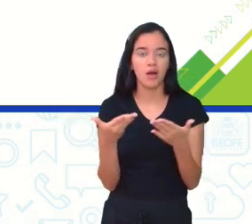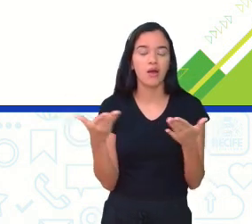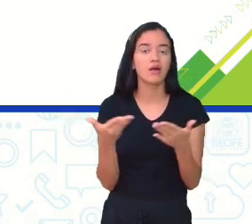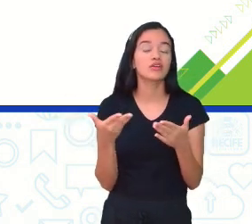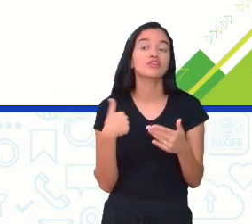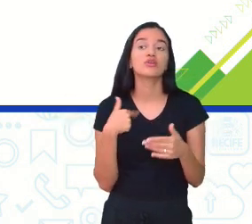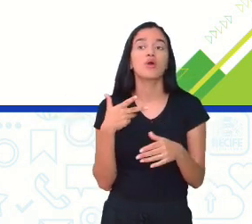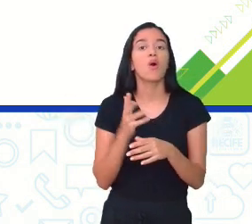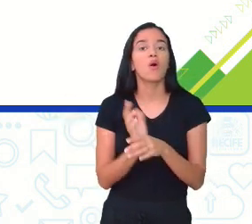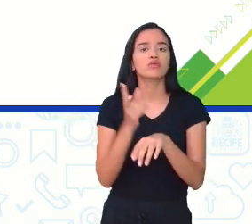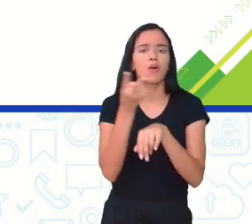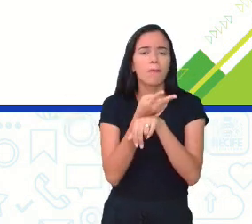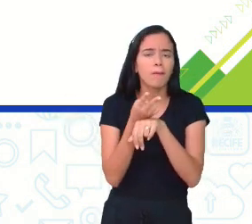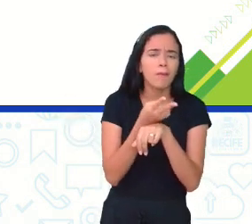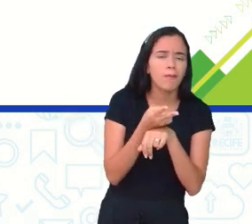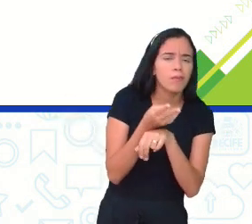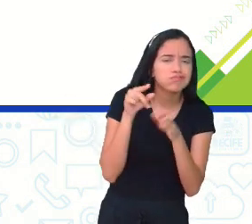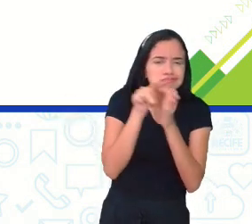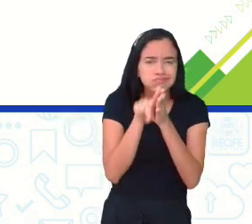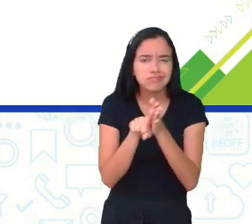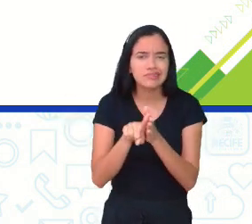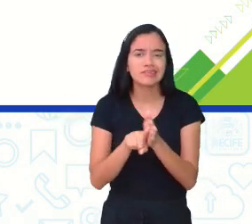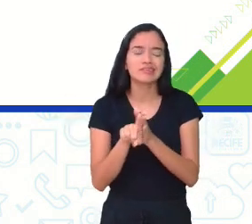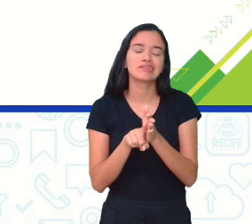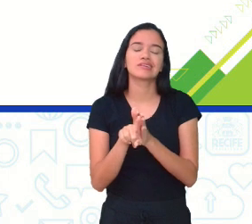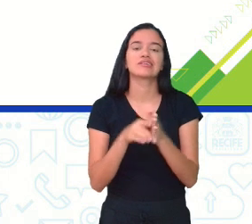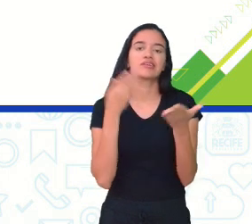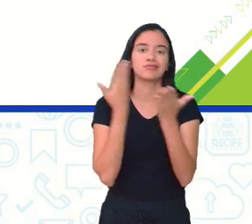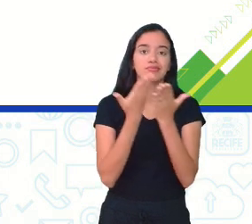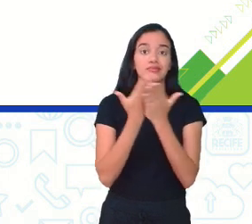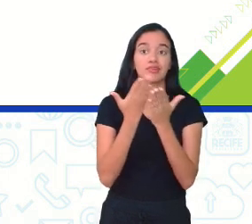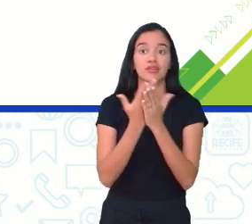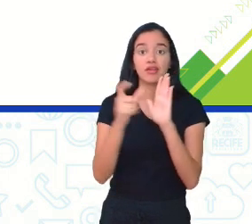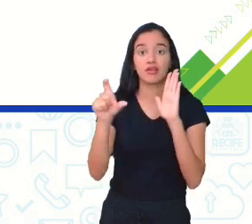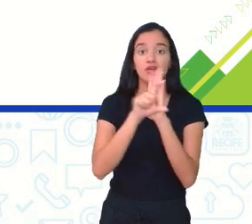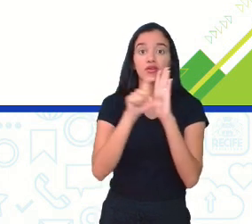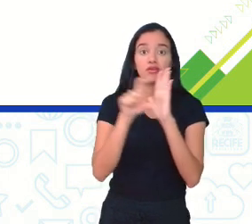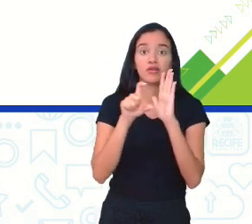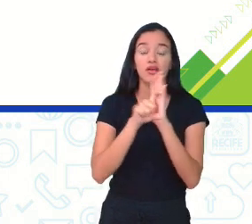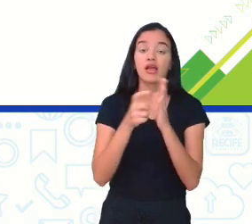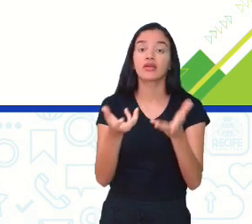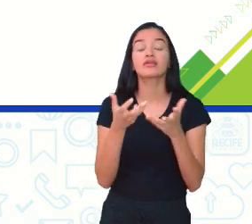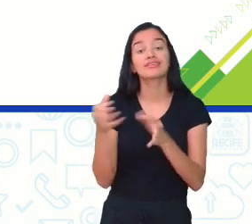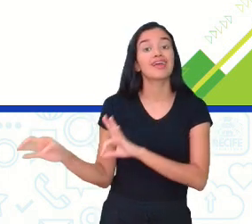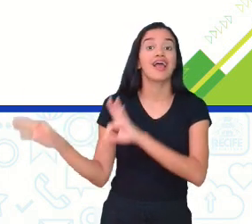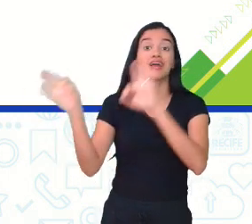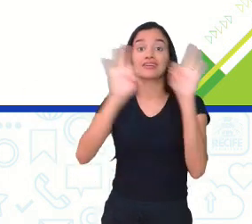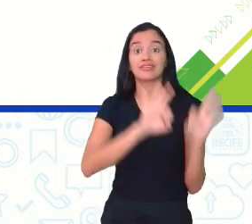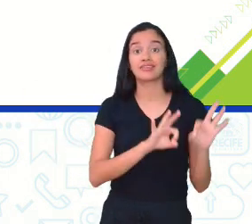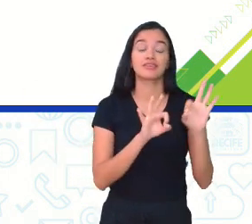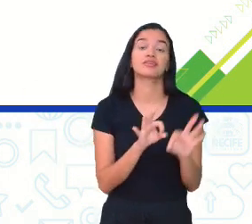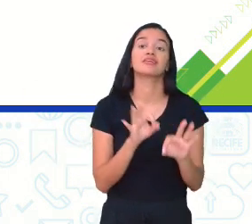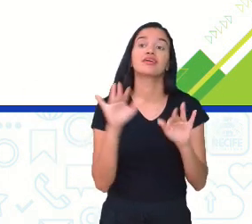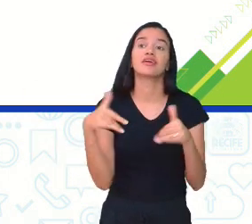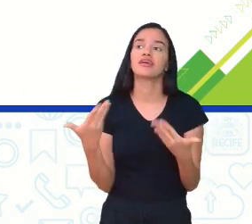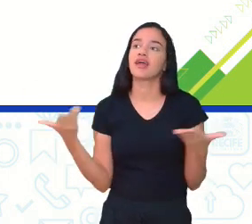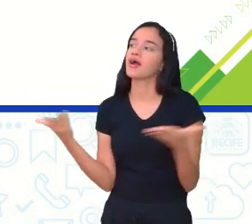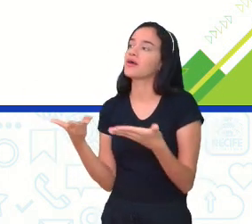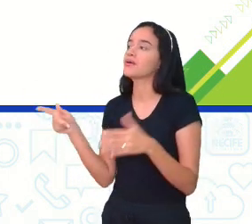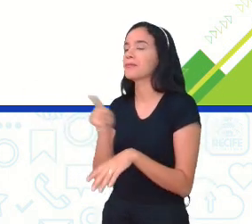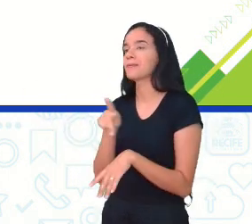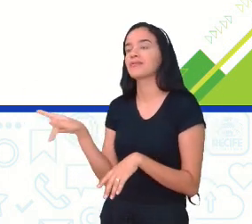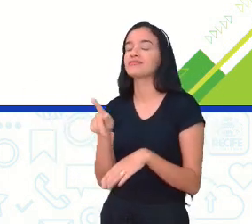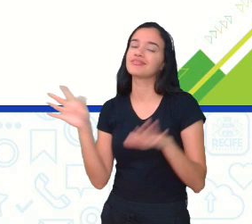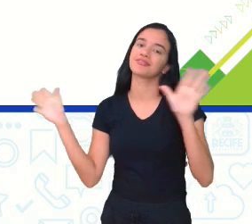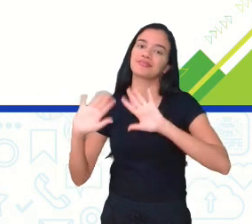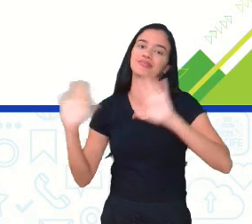onde eu busquei esses materiais, né, para trazer para vocês. Aí o QR Code para quem quiser assistir na íntegra. E vou passar para a professora Cláudia